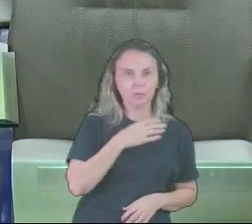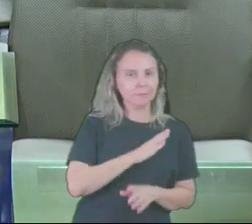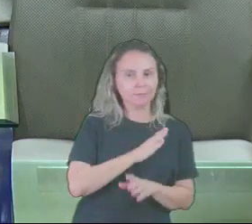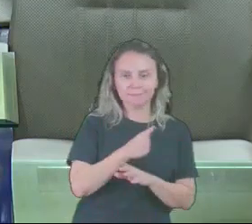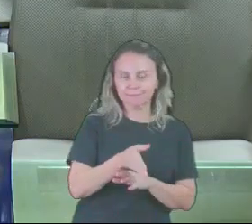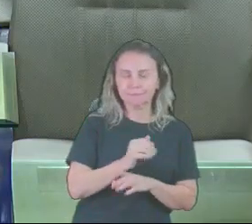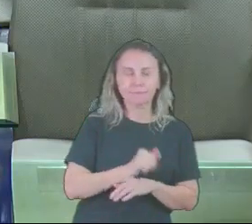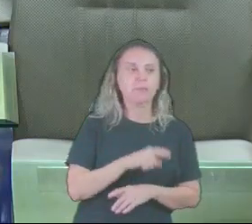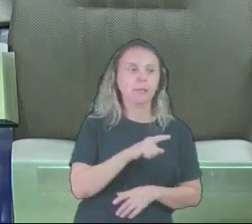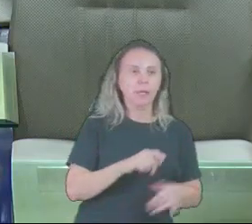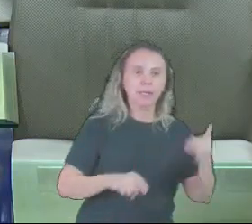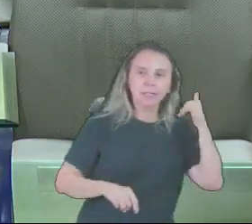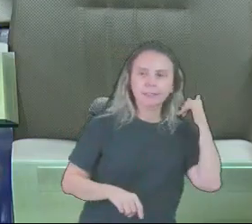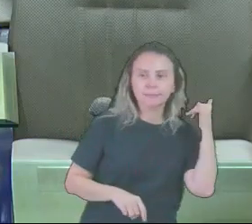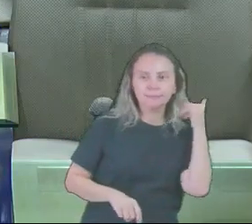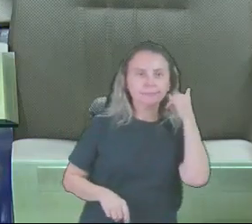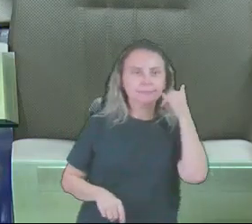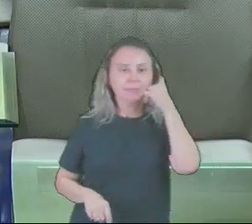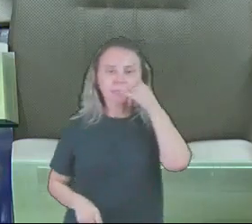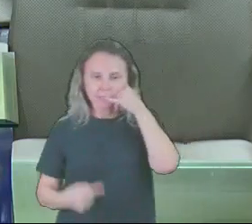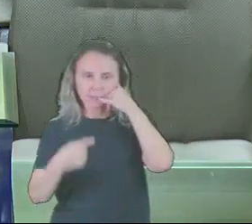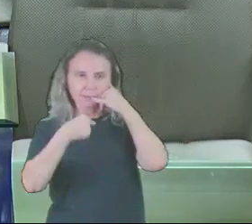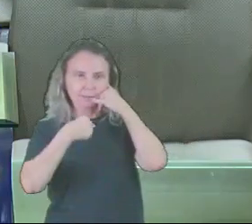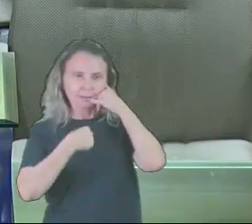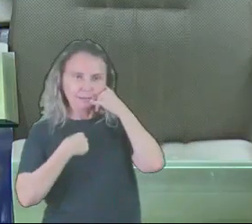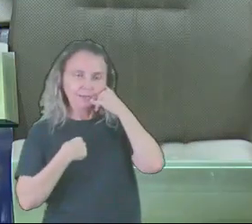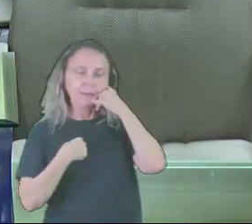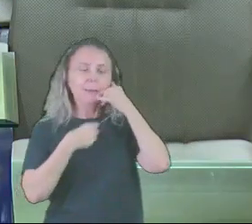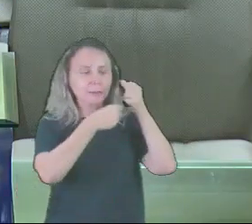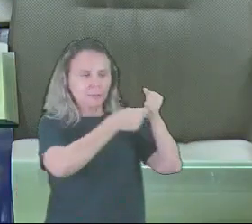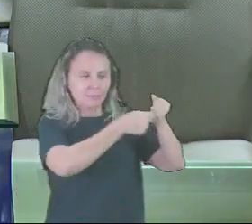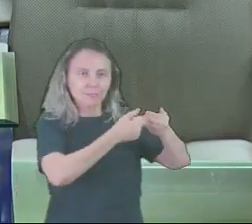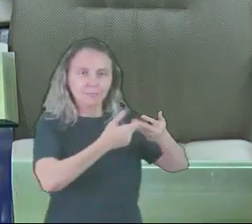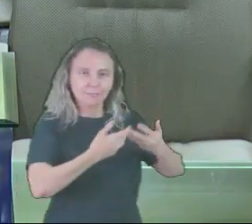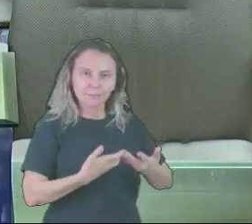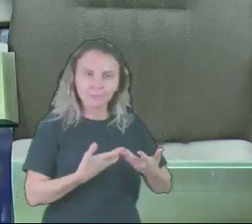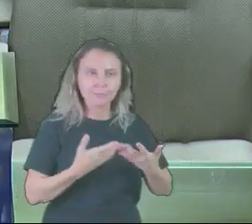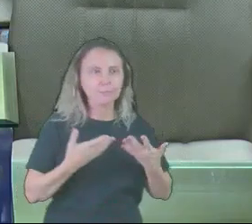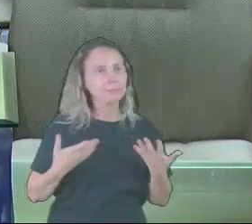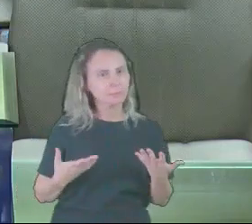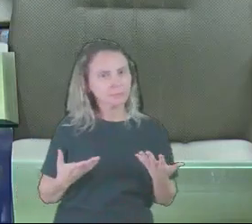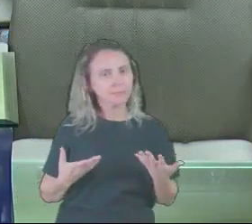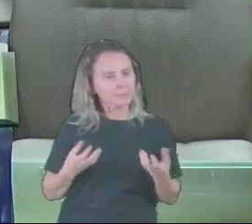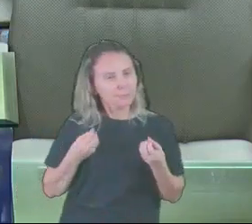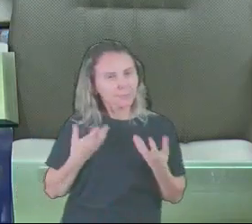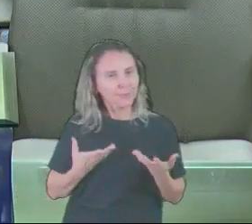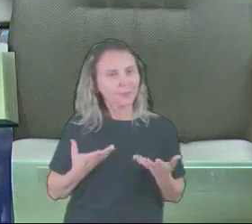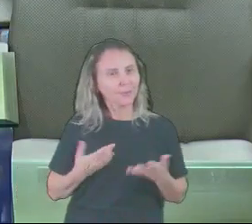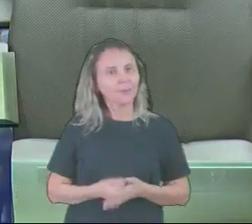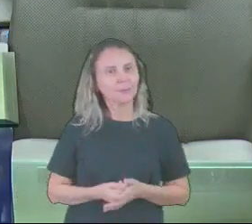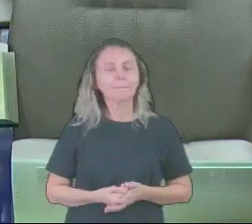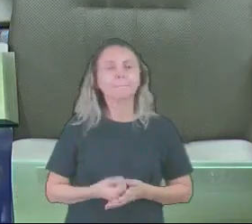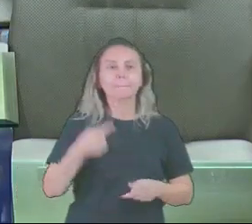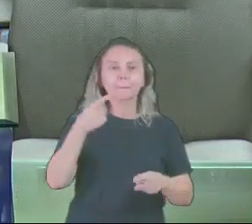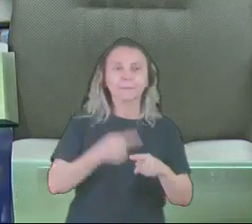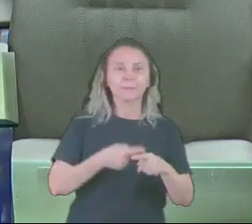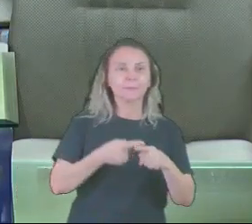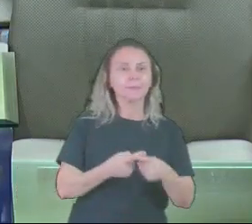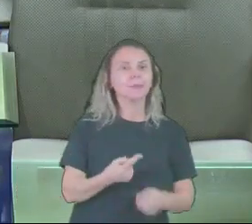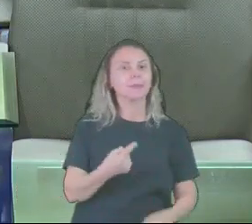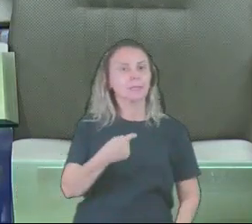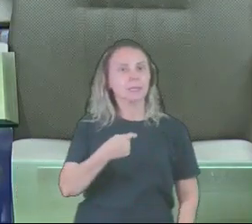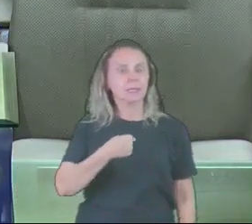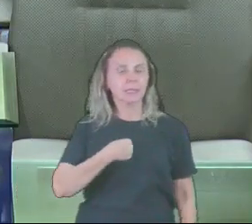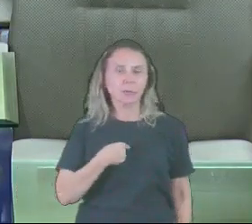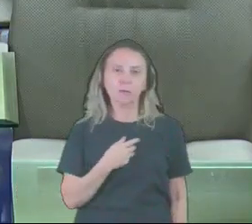poder ir ao culto porque assim assim assim isso é louvável pastor Augusto É porque quando eu estava